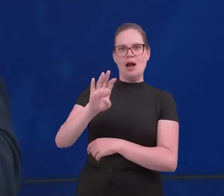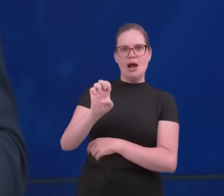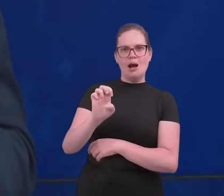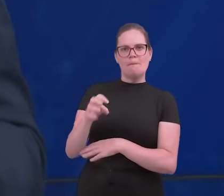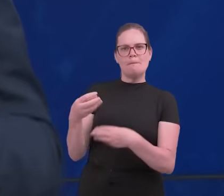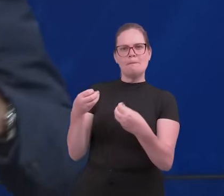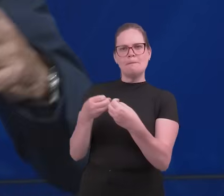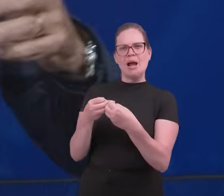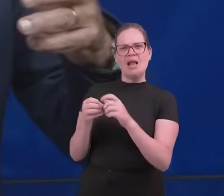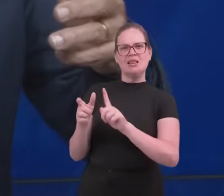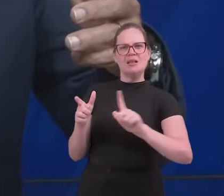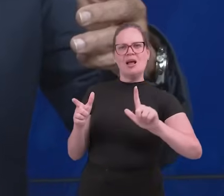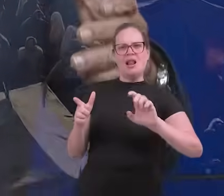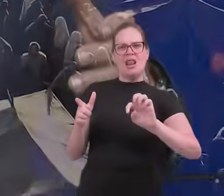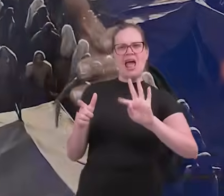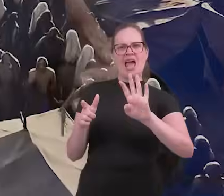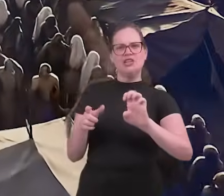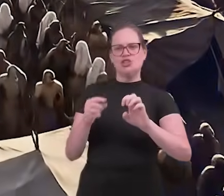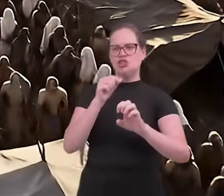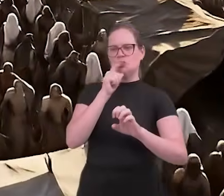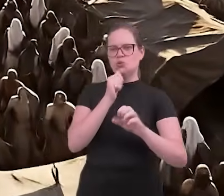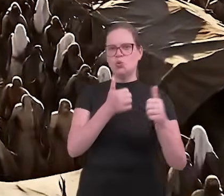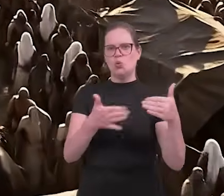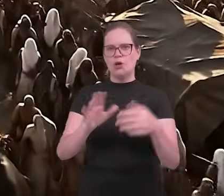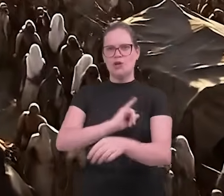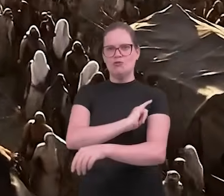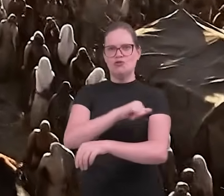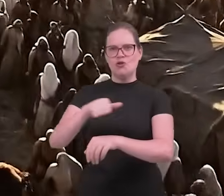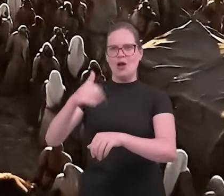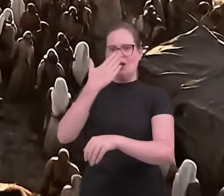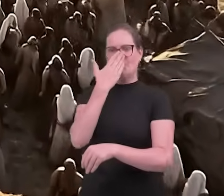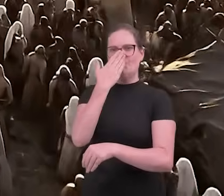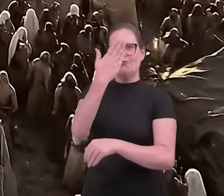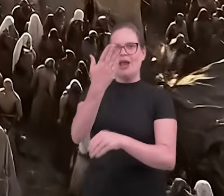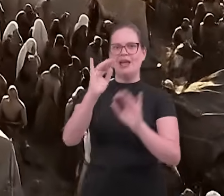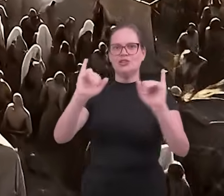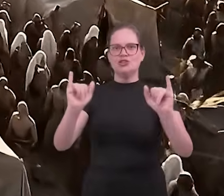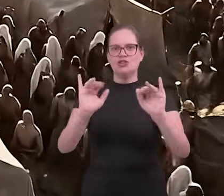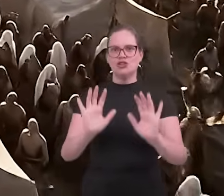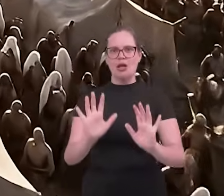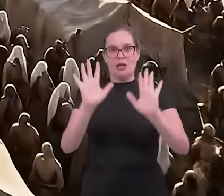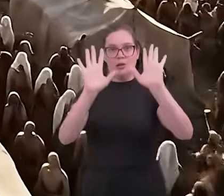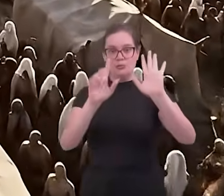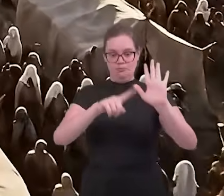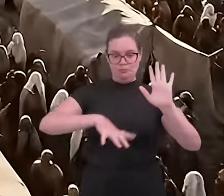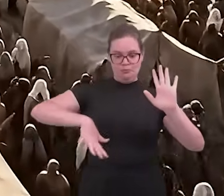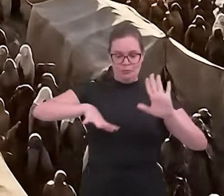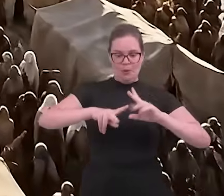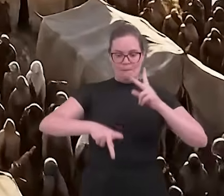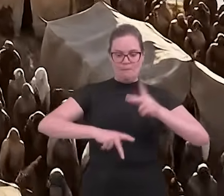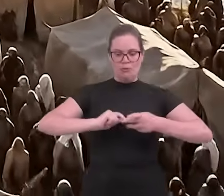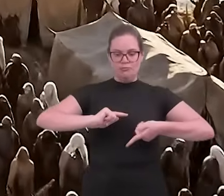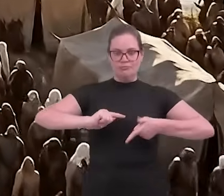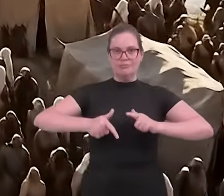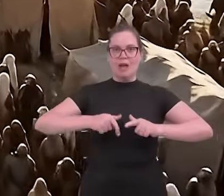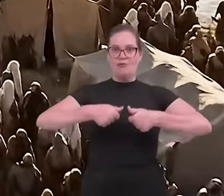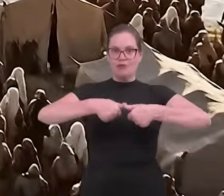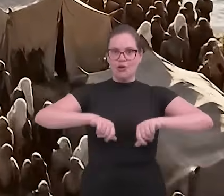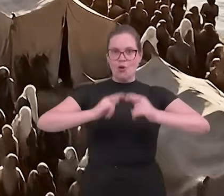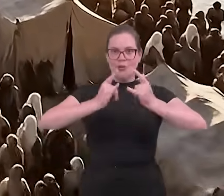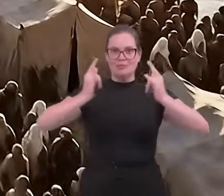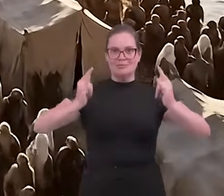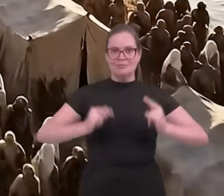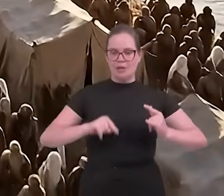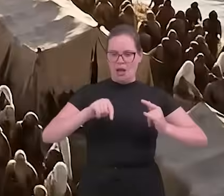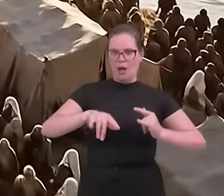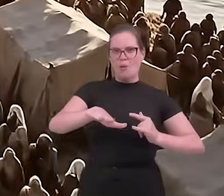Jordão, em frente a Jericó. Ali acamparam os israelitas. Era uma